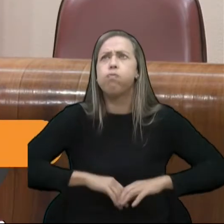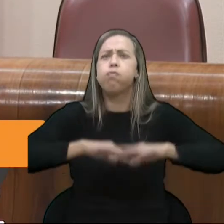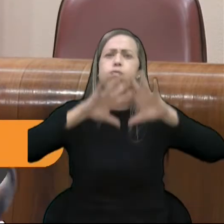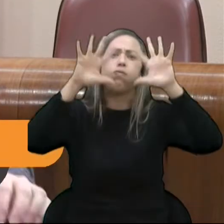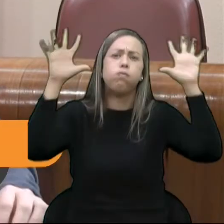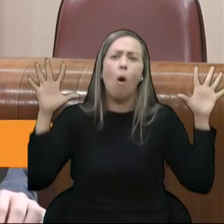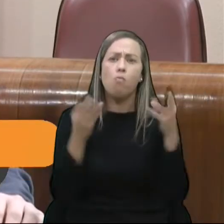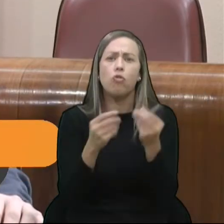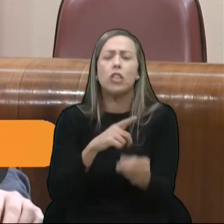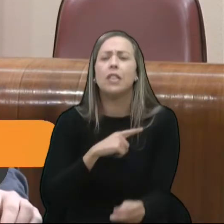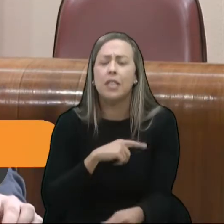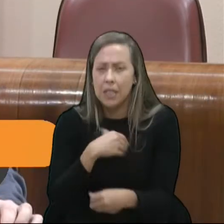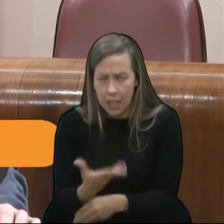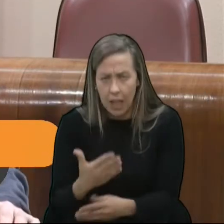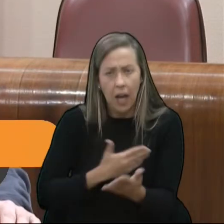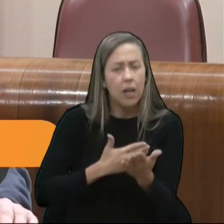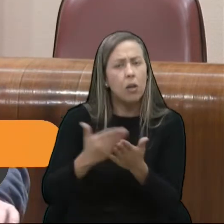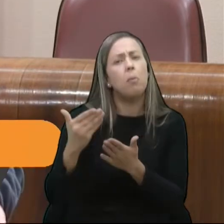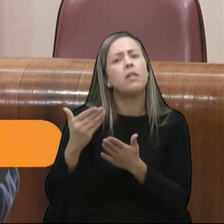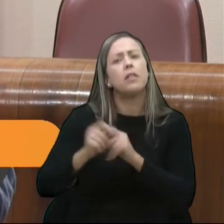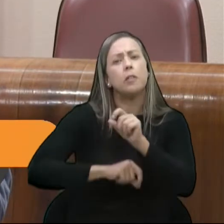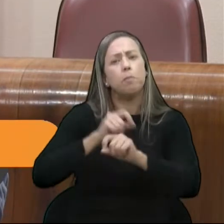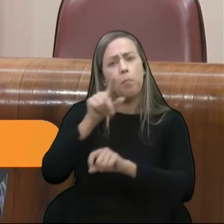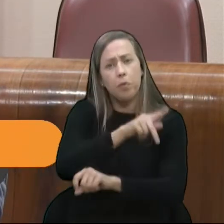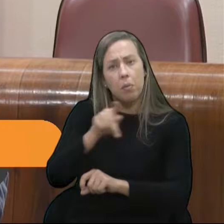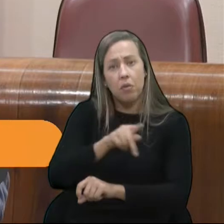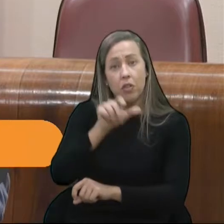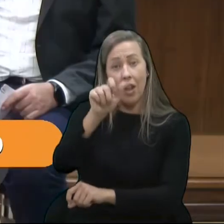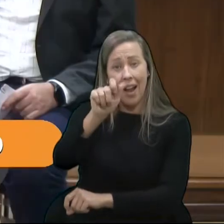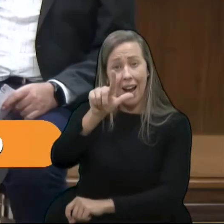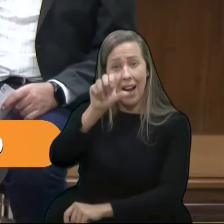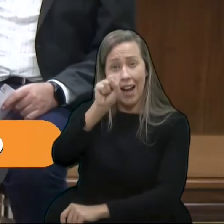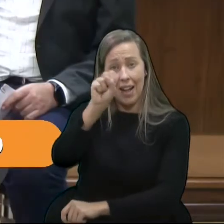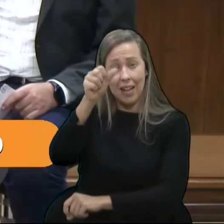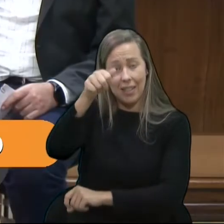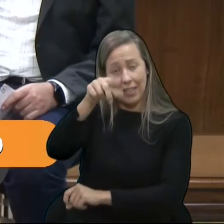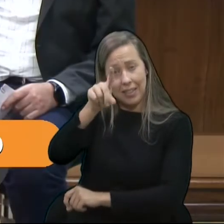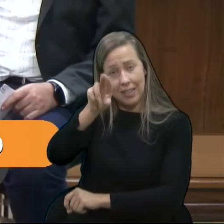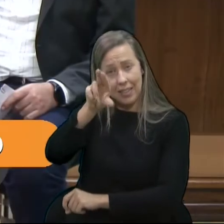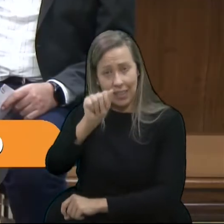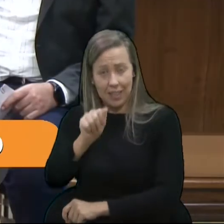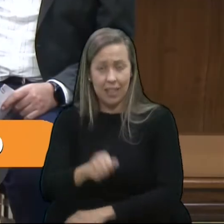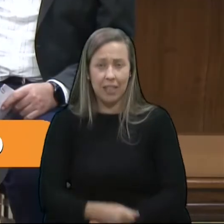nesse sentido, e a gente começa com a professora Alessandra Heck. Alessandra.